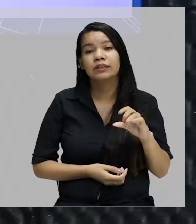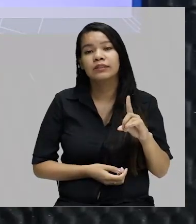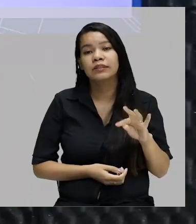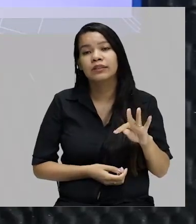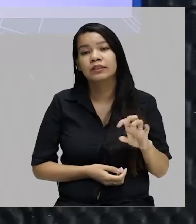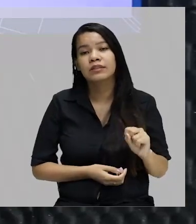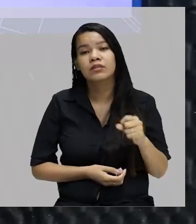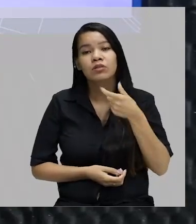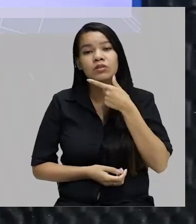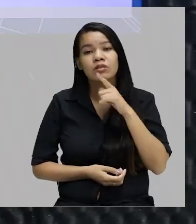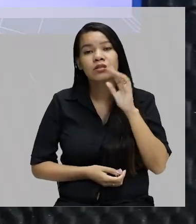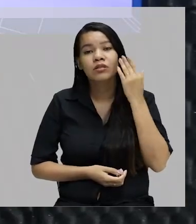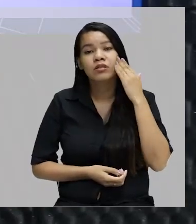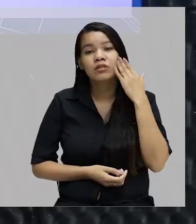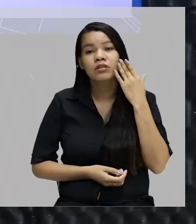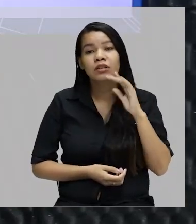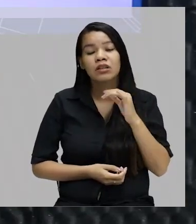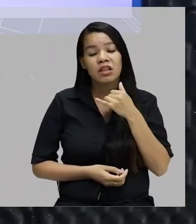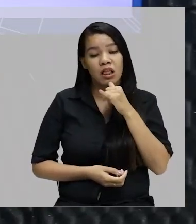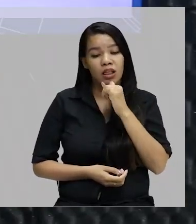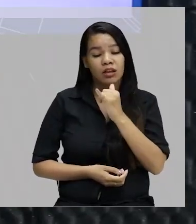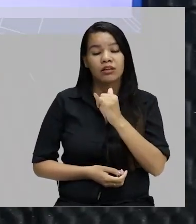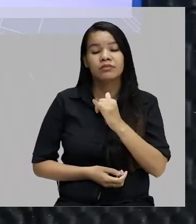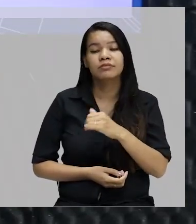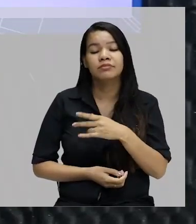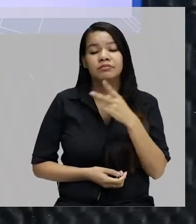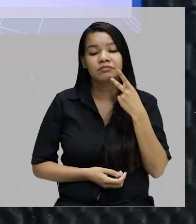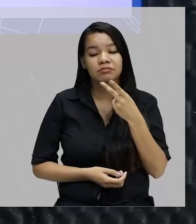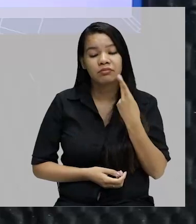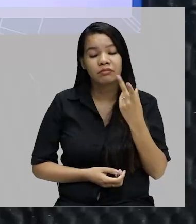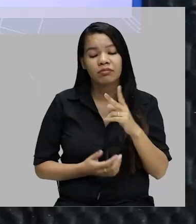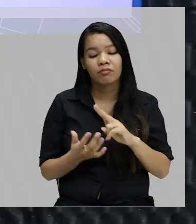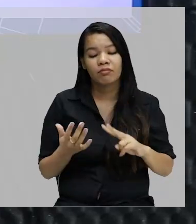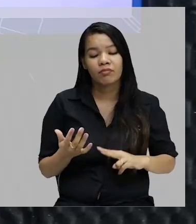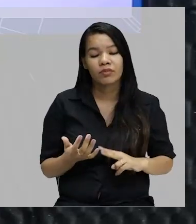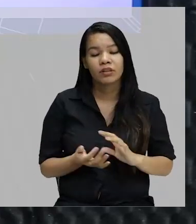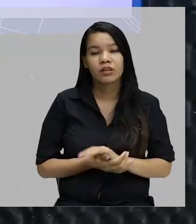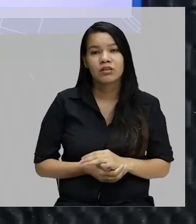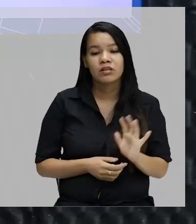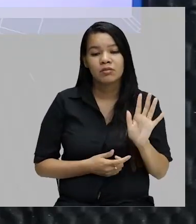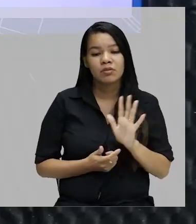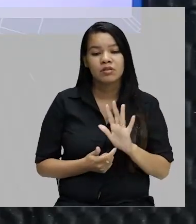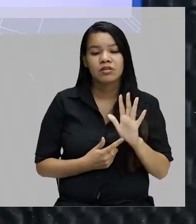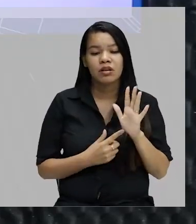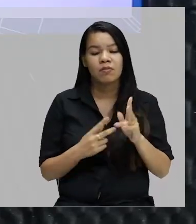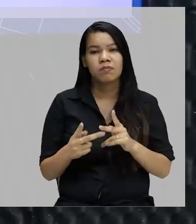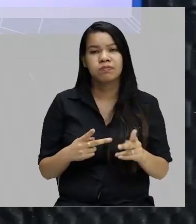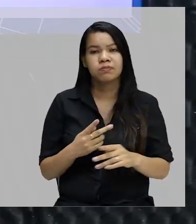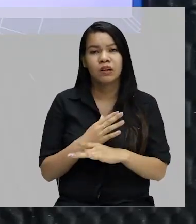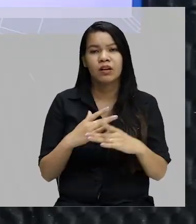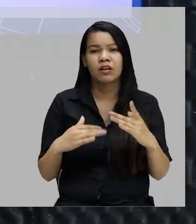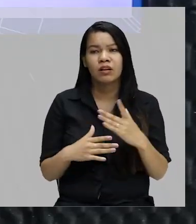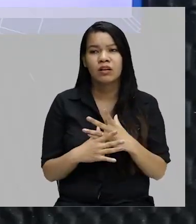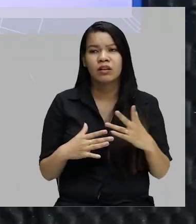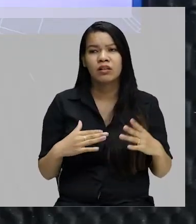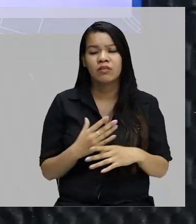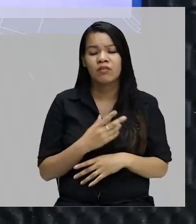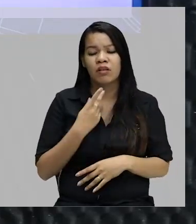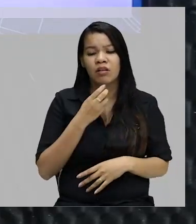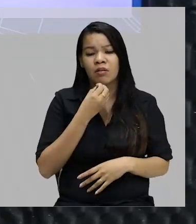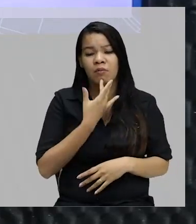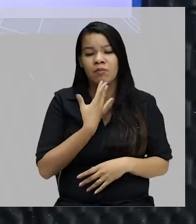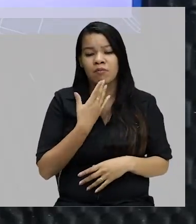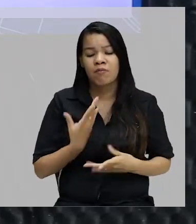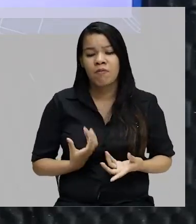conseguem ler e se pronunciar e se apresentar a multidões falando bem, defendendo o ponto de vista